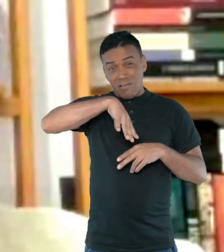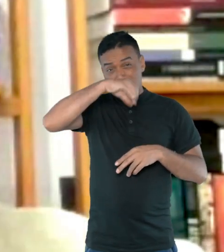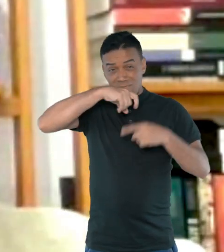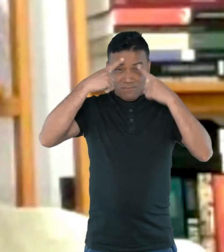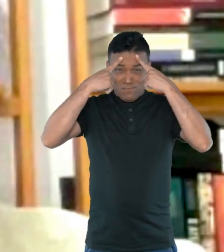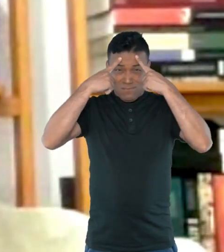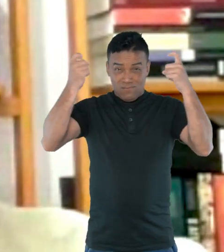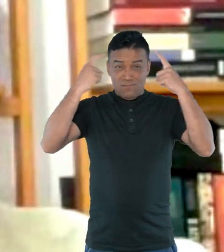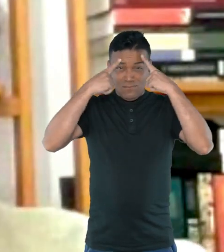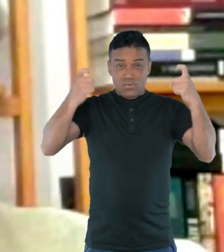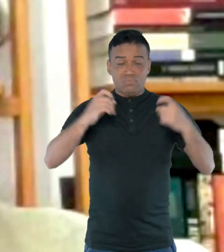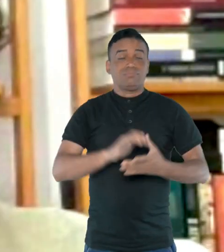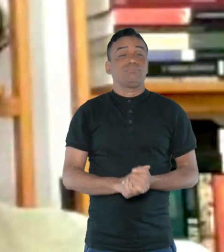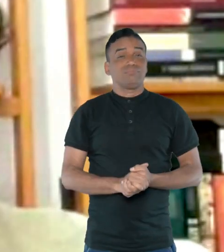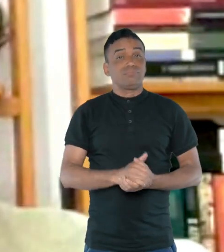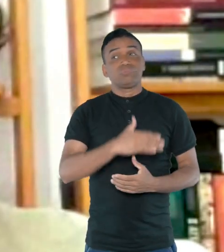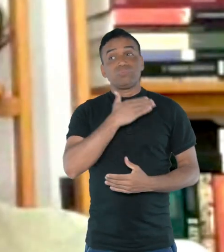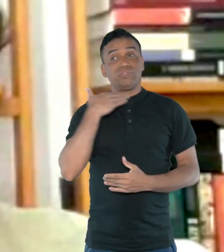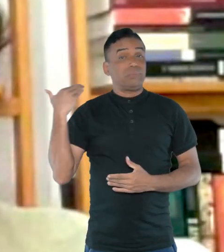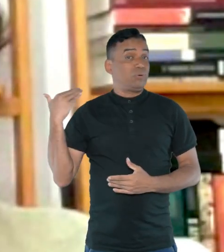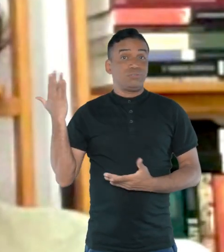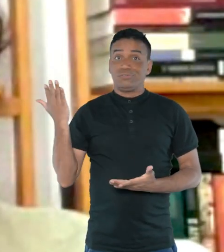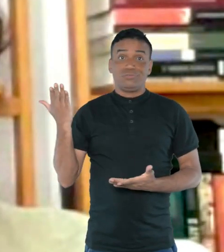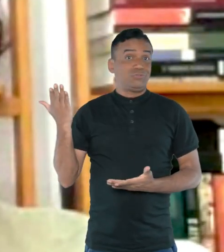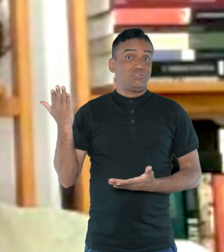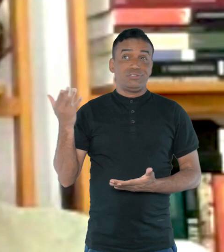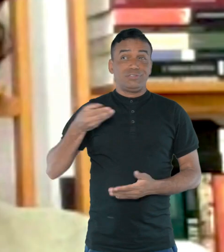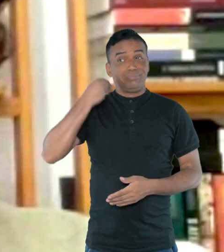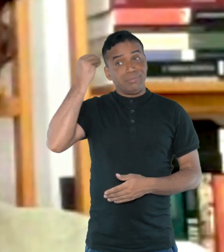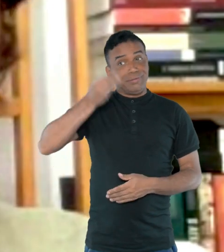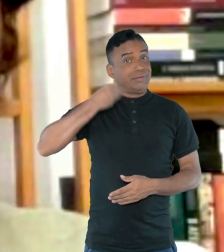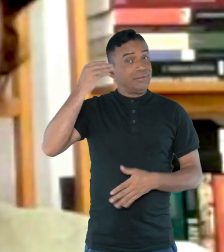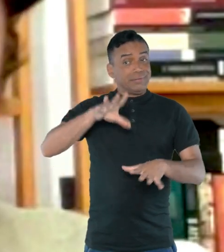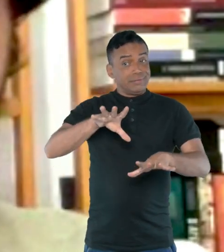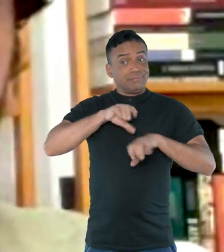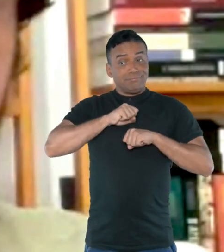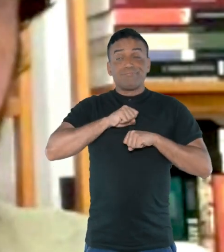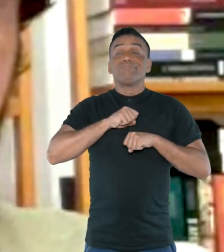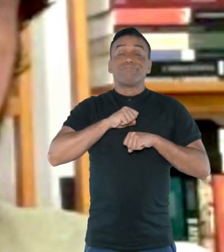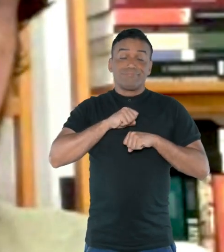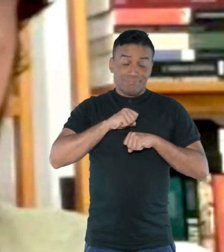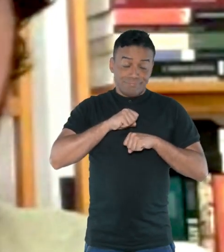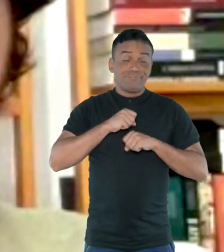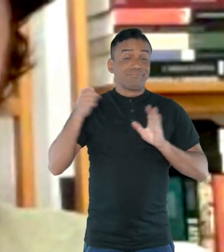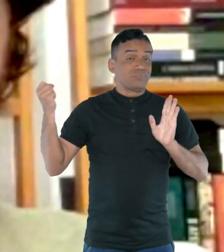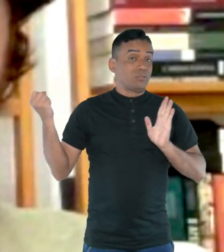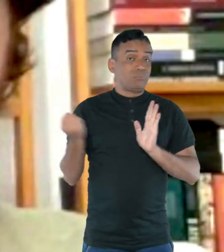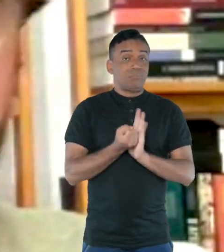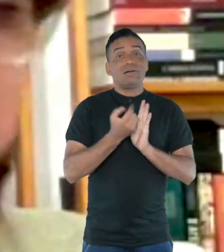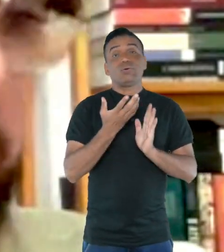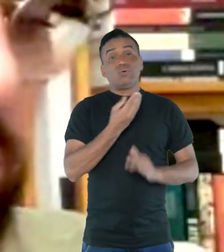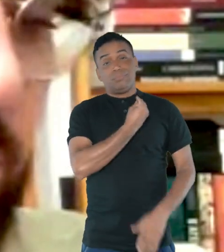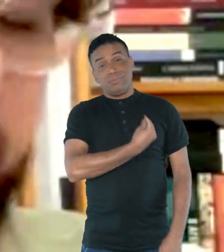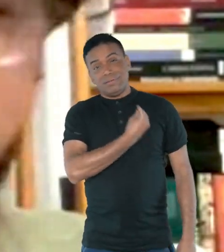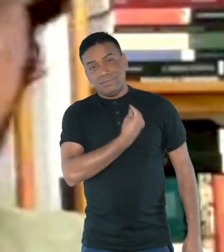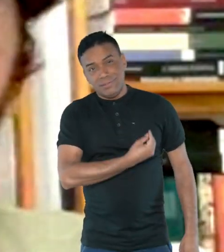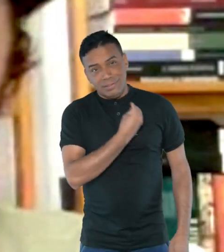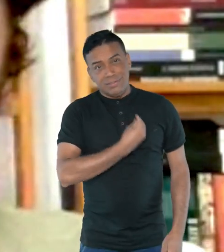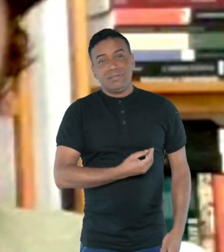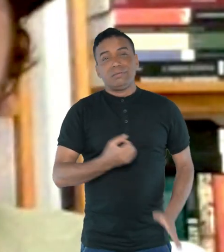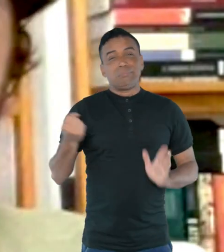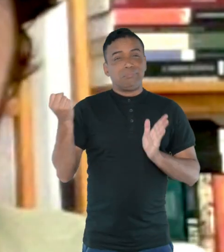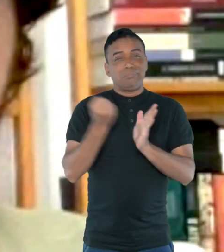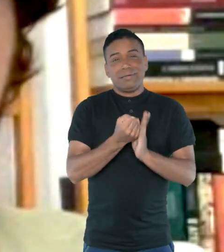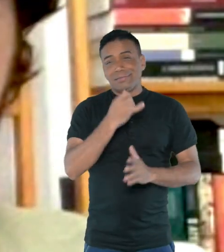morte, ela passou pela minha vida, deixando esses rastros de tristeza, mas também de uma verdade